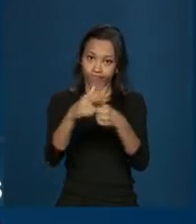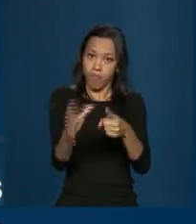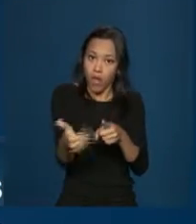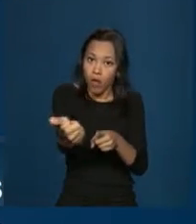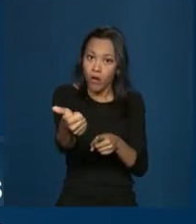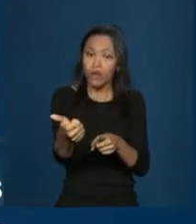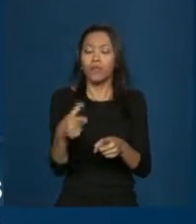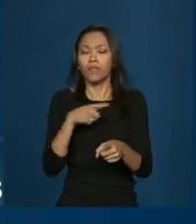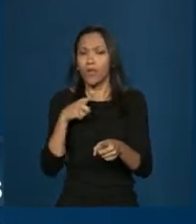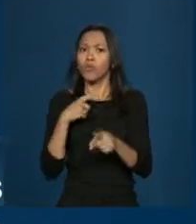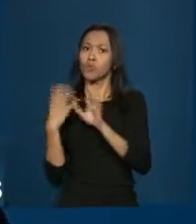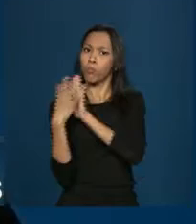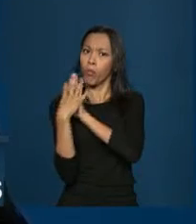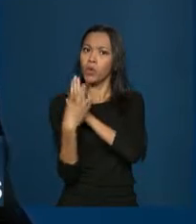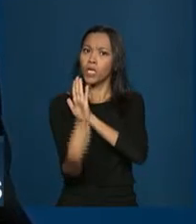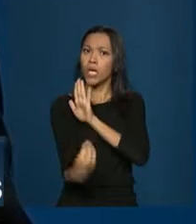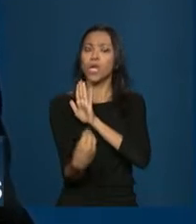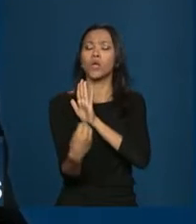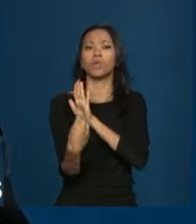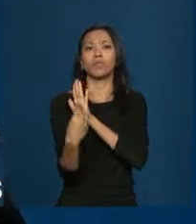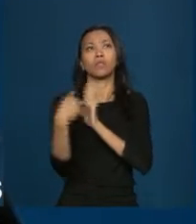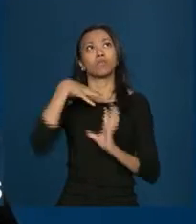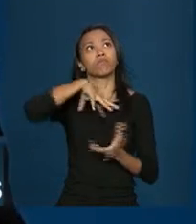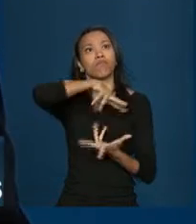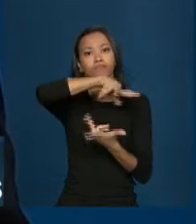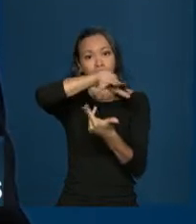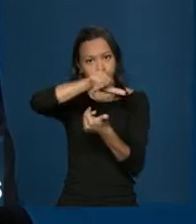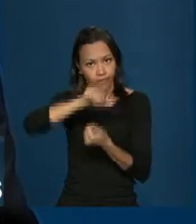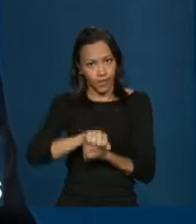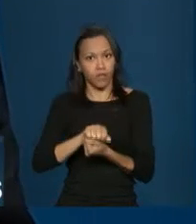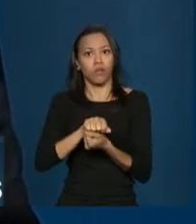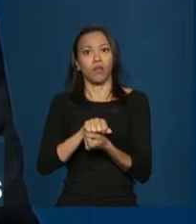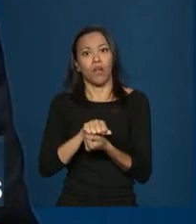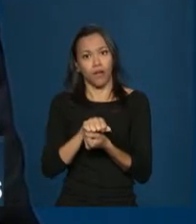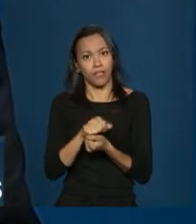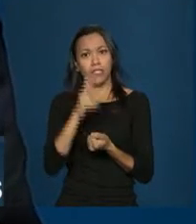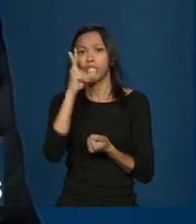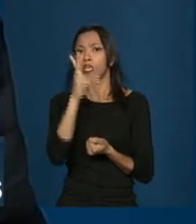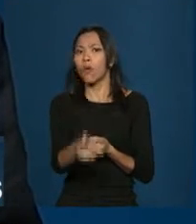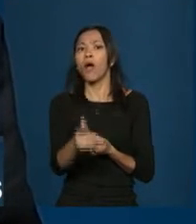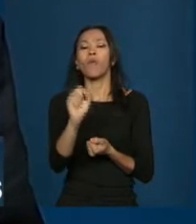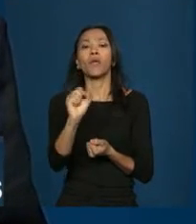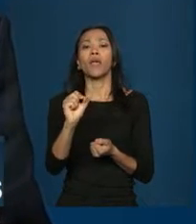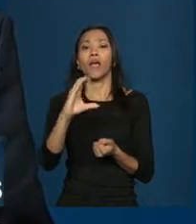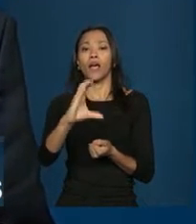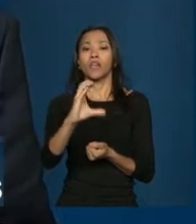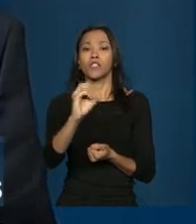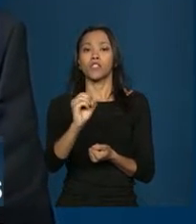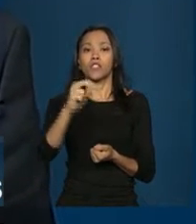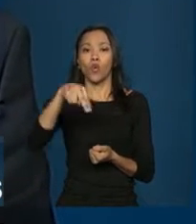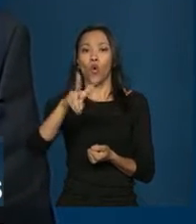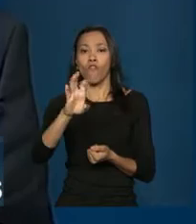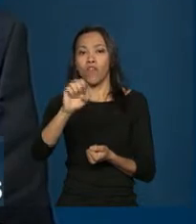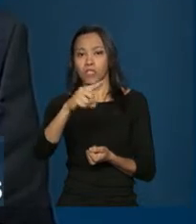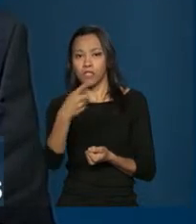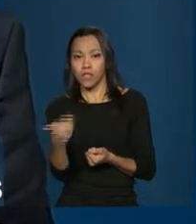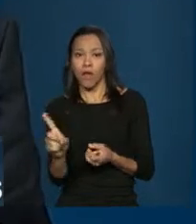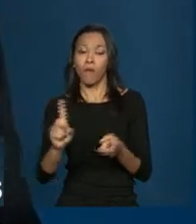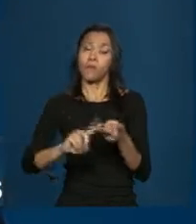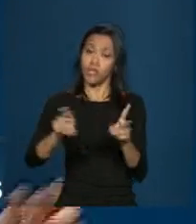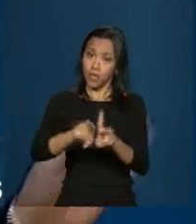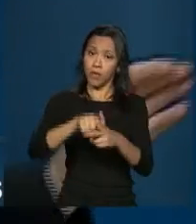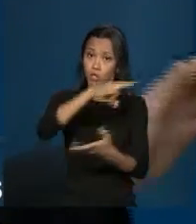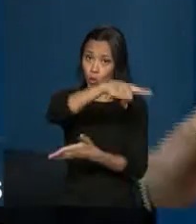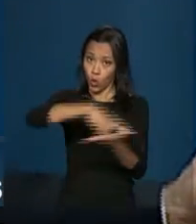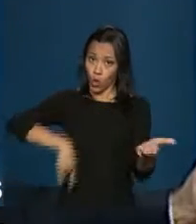aos modelos internacionalmente previstos, em especial às convenções e aos acordos internacionais